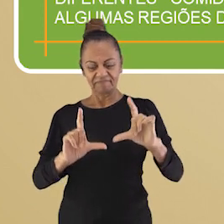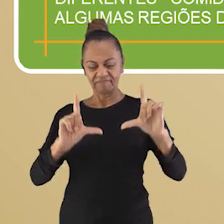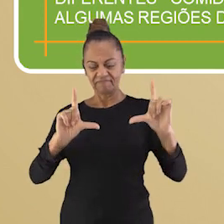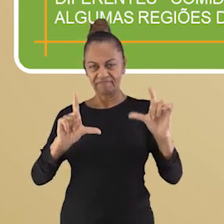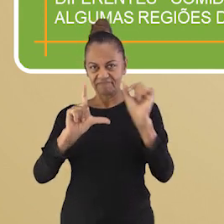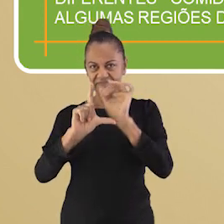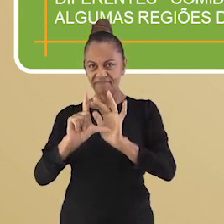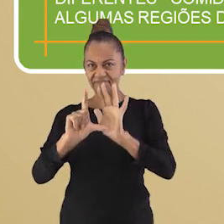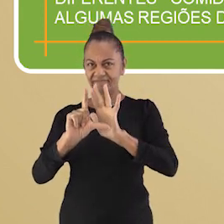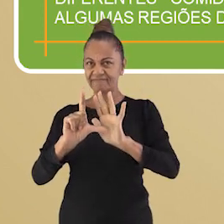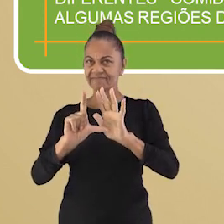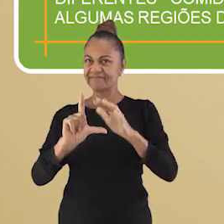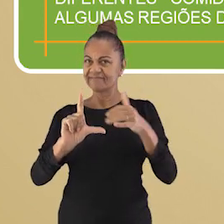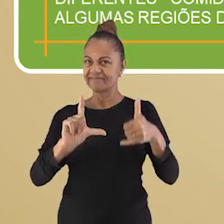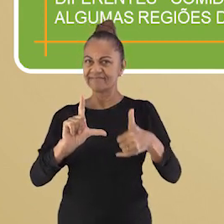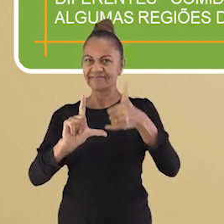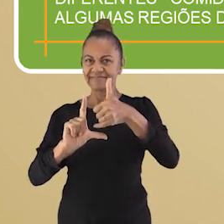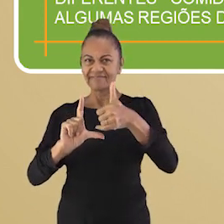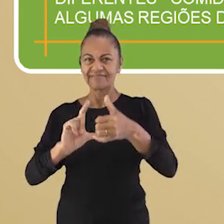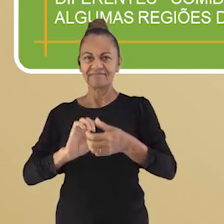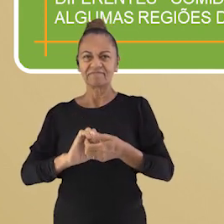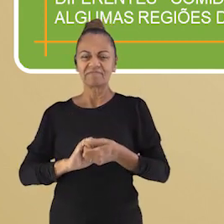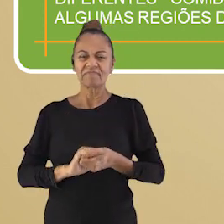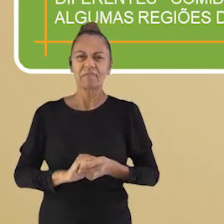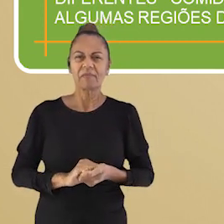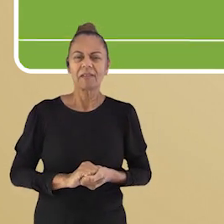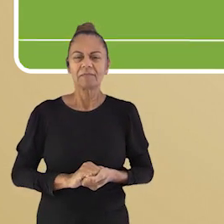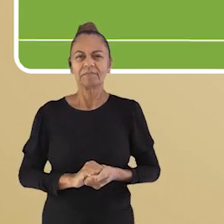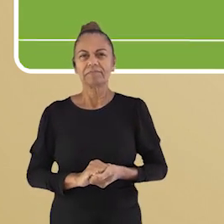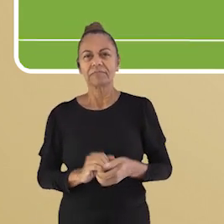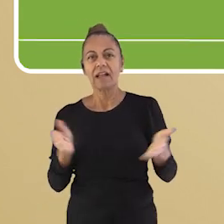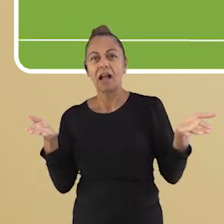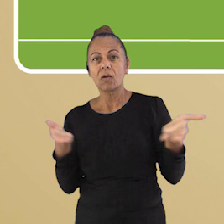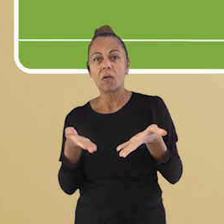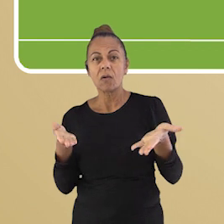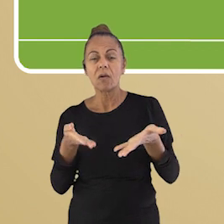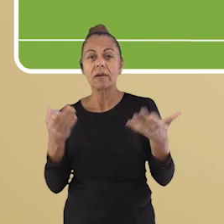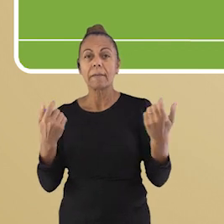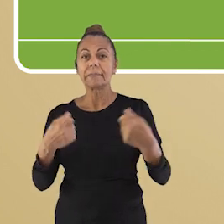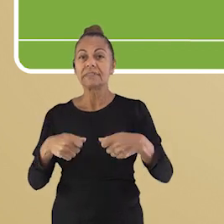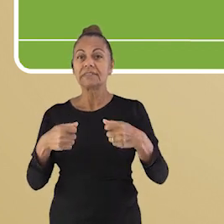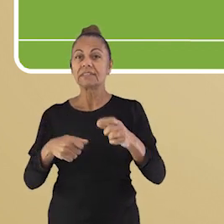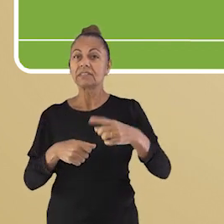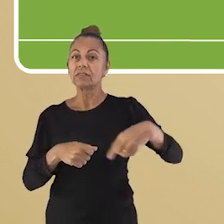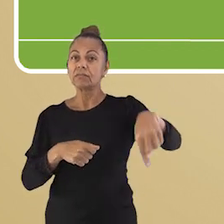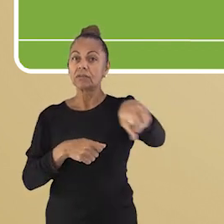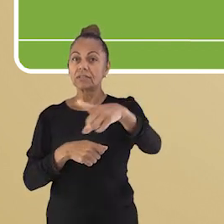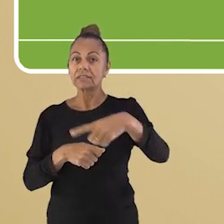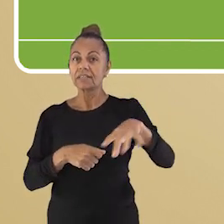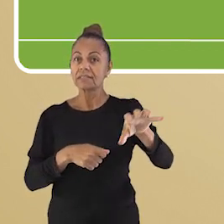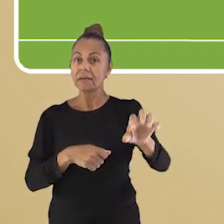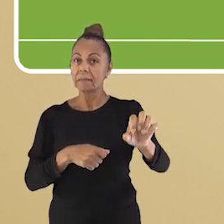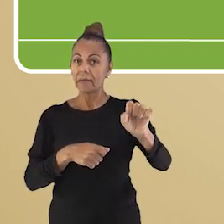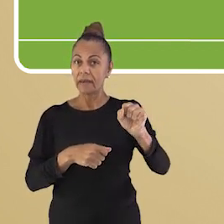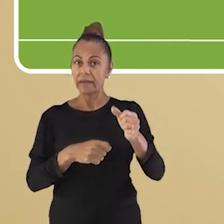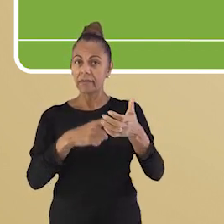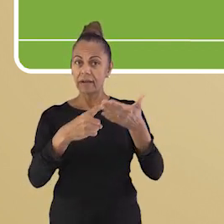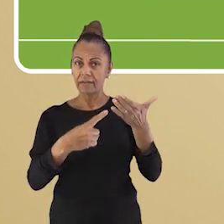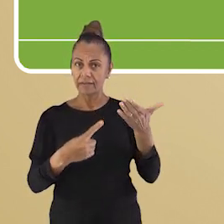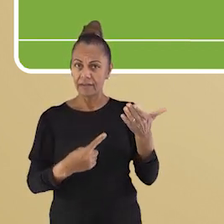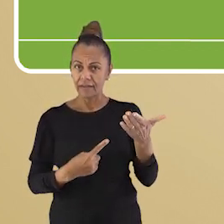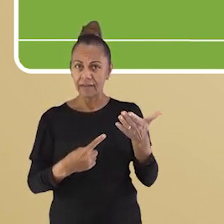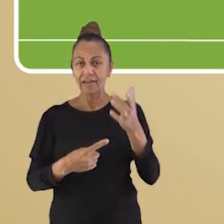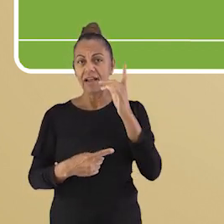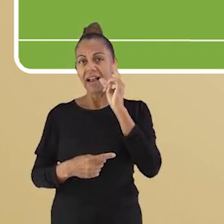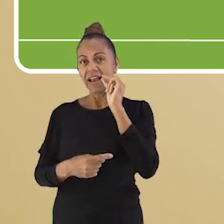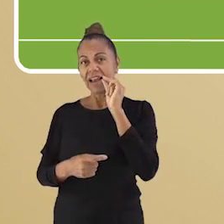celular para o QR Code que está aparecendo aí na sua tela. Agora, é preciso que você pegue seu caderno, lápis e